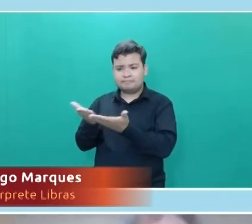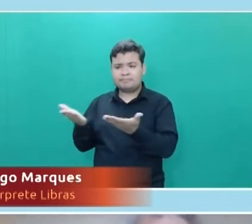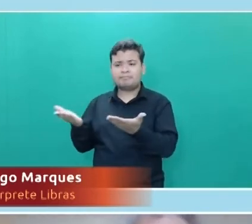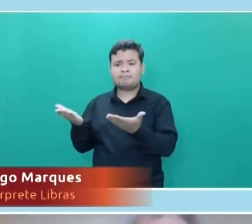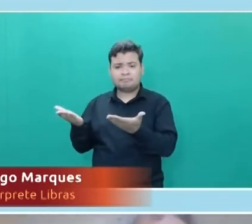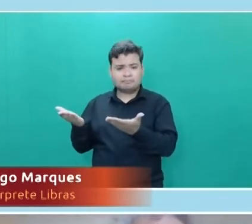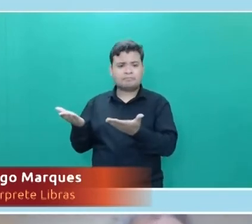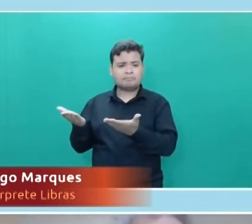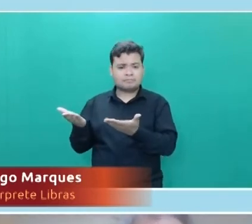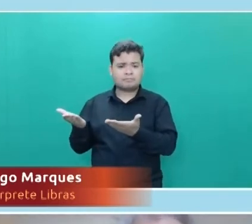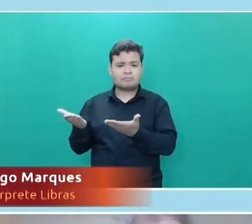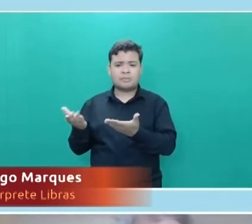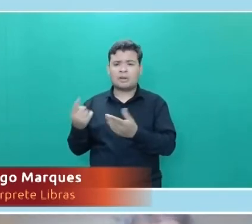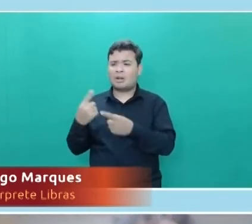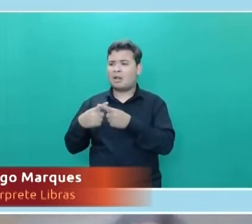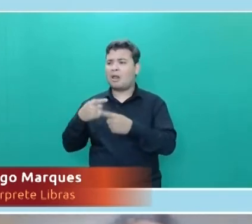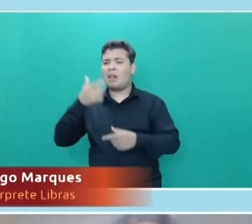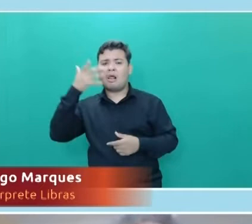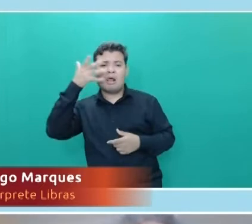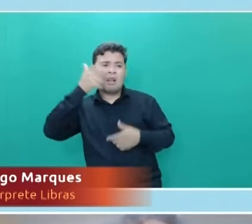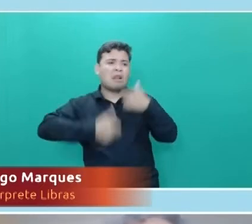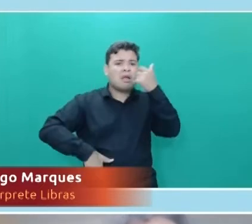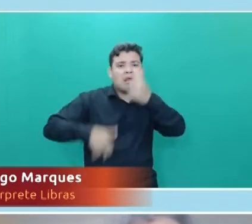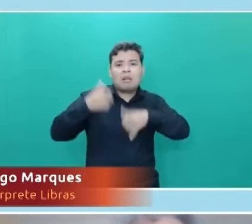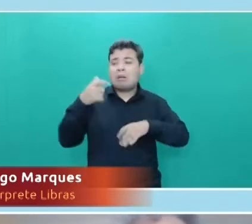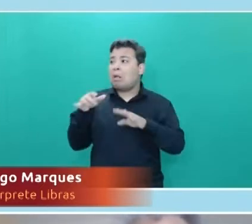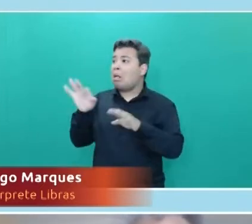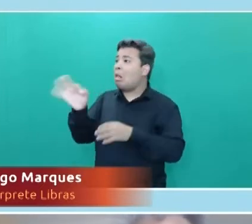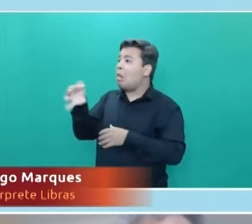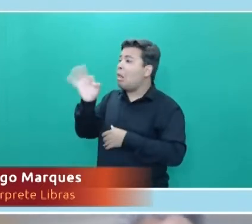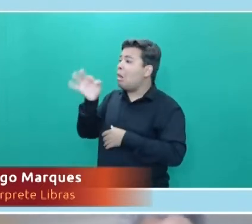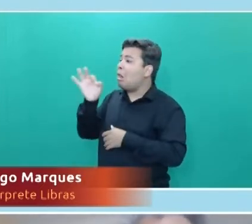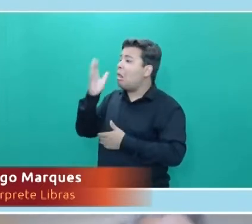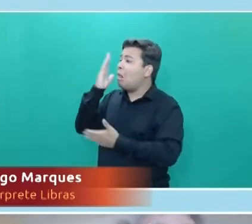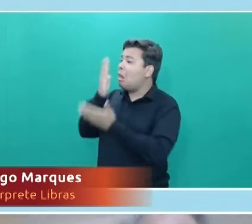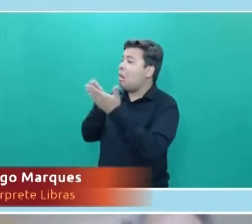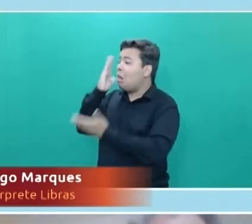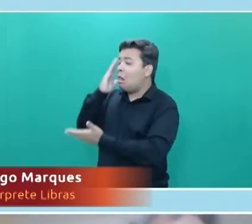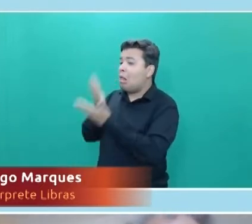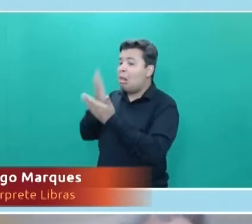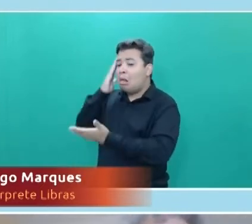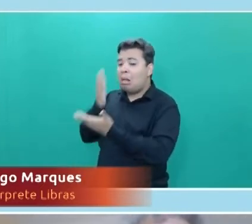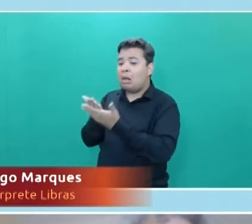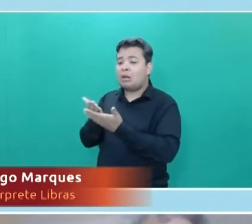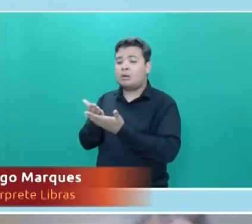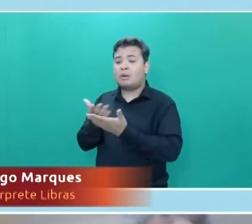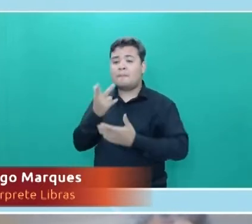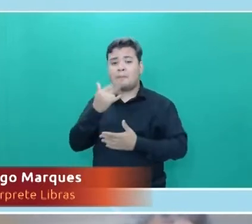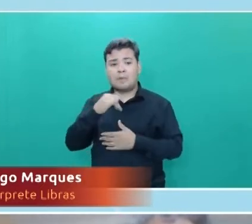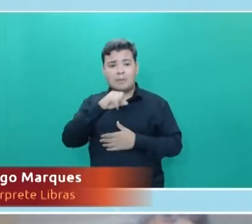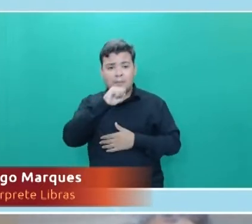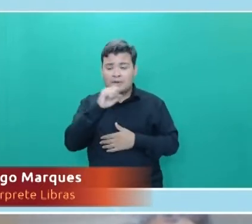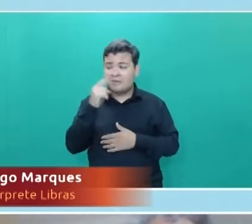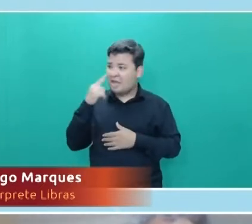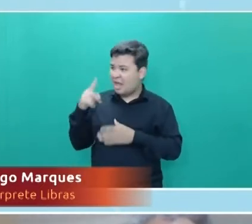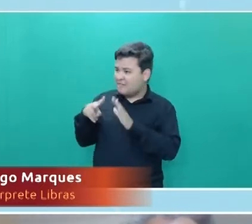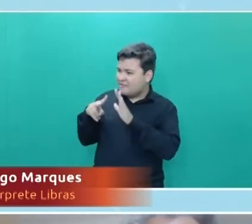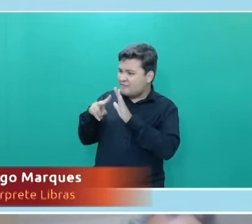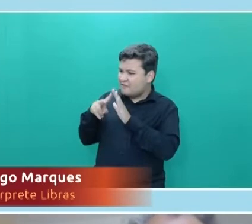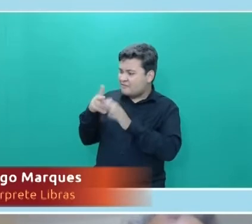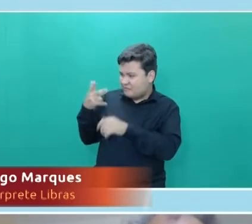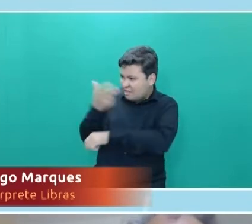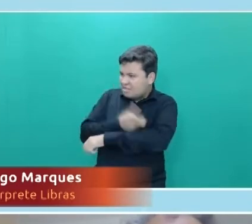nesses argumentos que ele apresentam, faz com que os pais desacreditem na vacina, então não estão levando seus filhos para